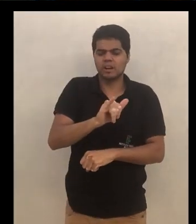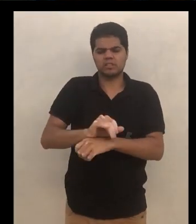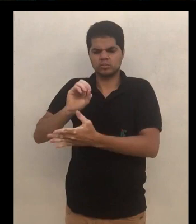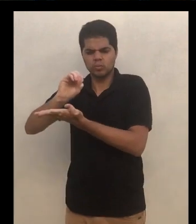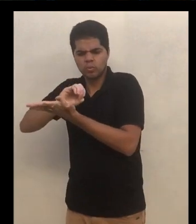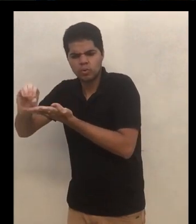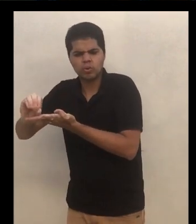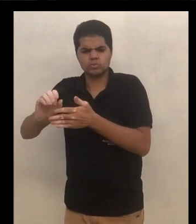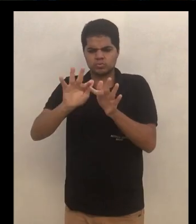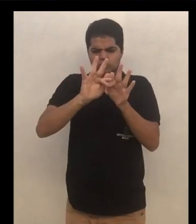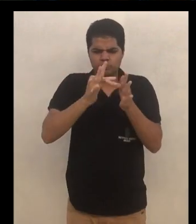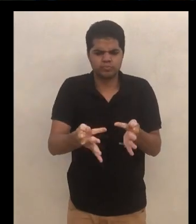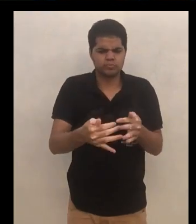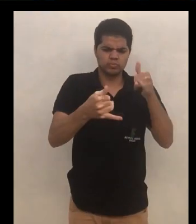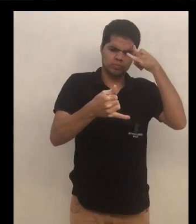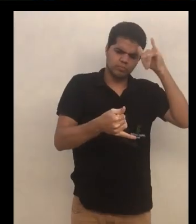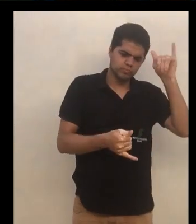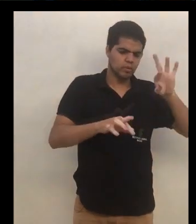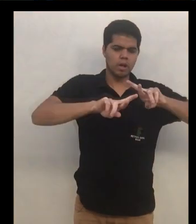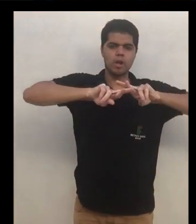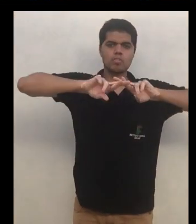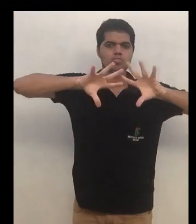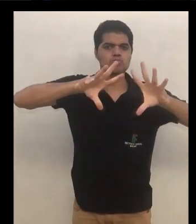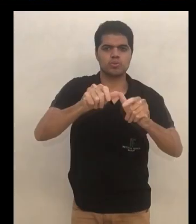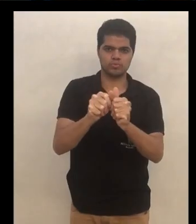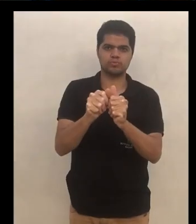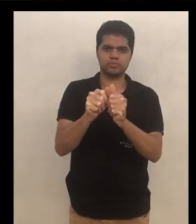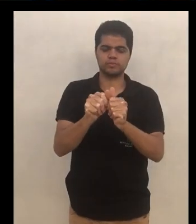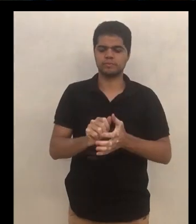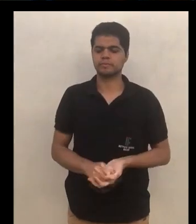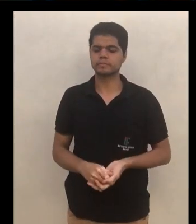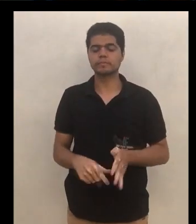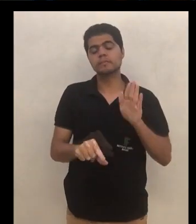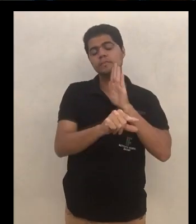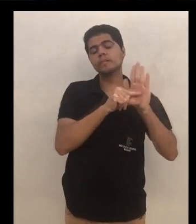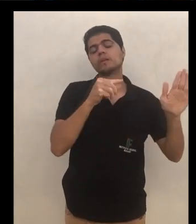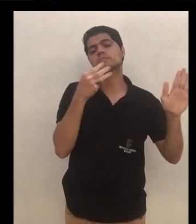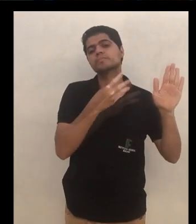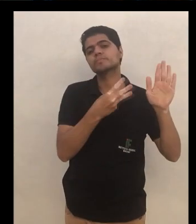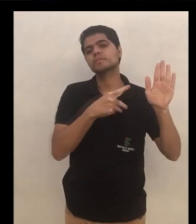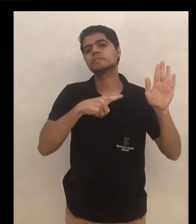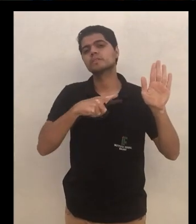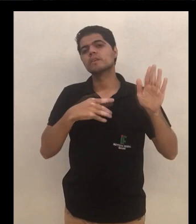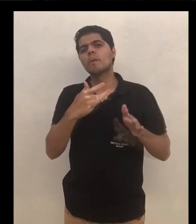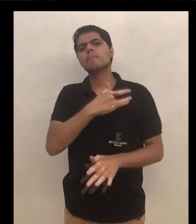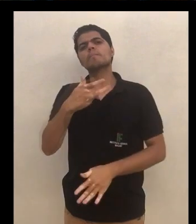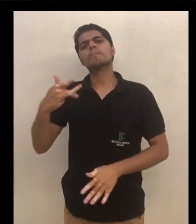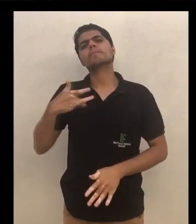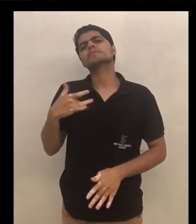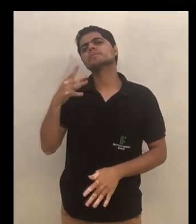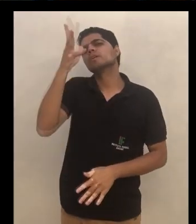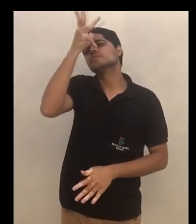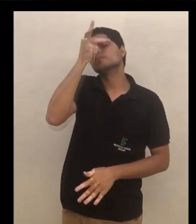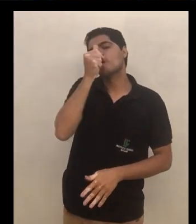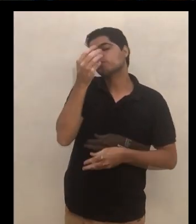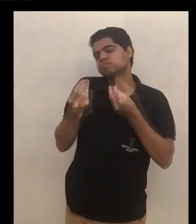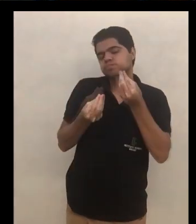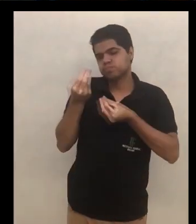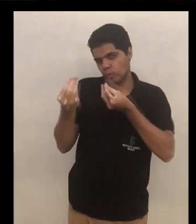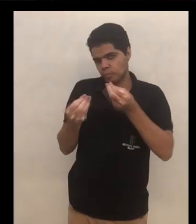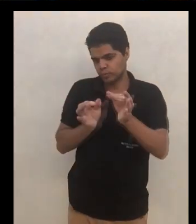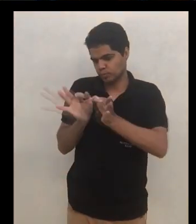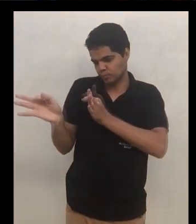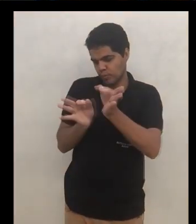convencional, quanto no caipira. Seção 3 trata do bem-estar animal. O sistema orgânico de produção deve